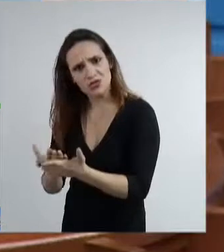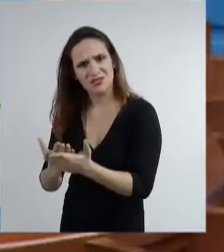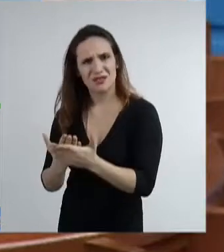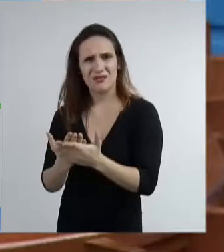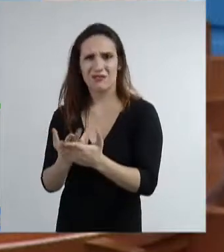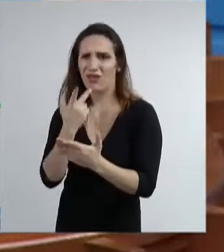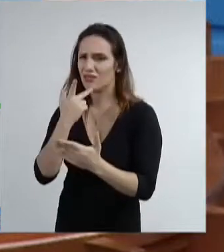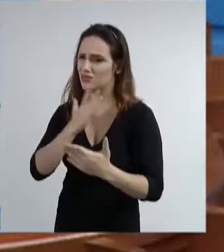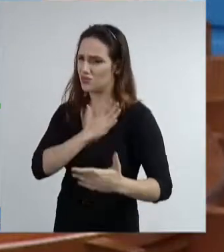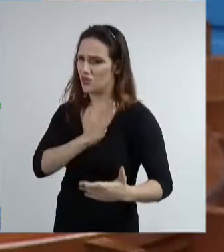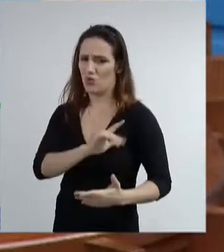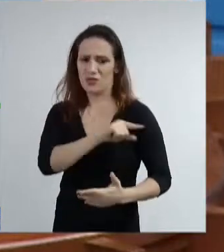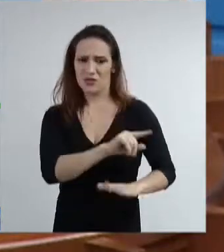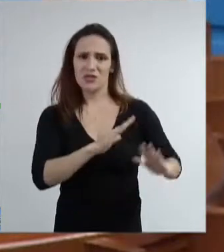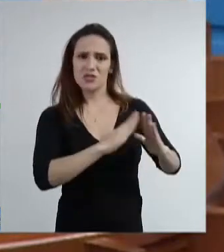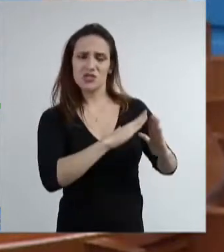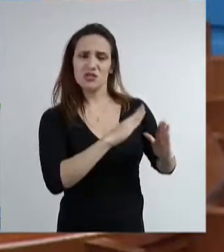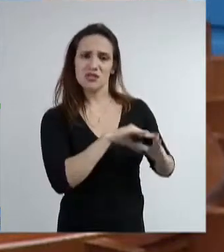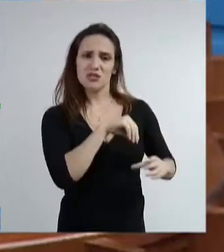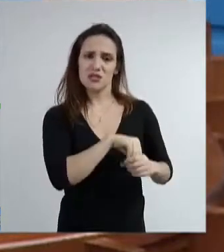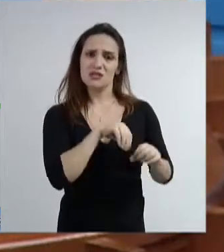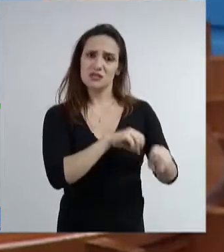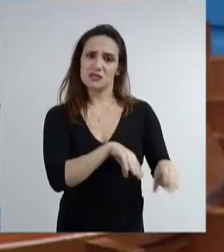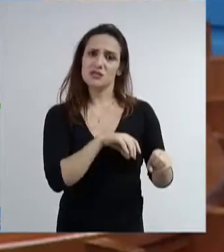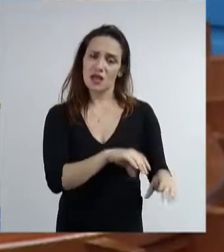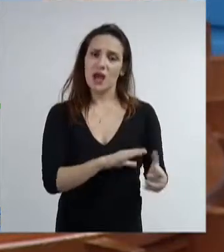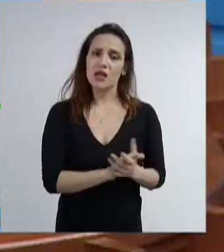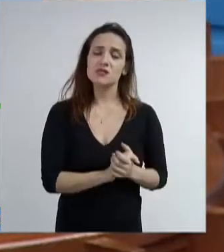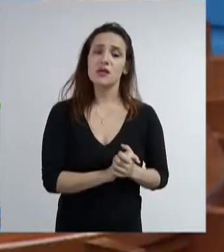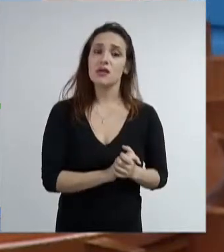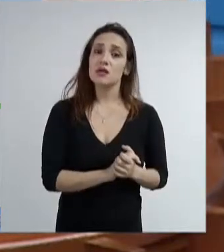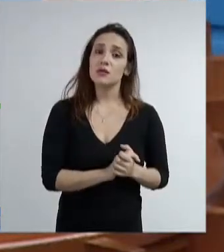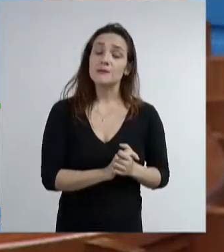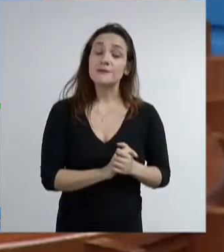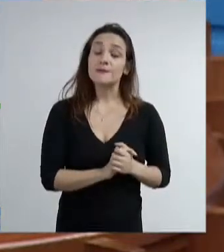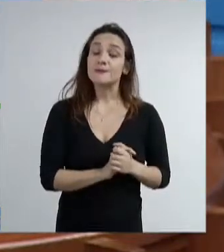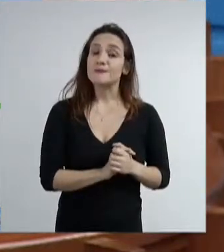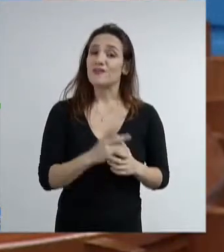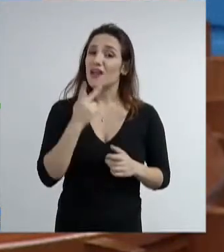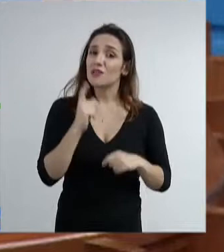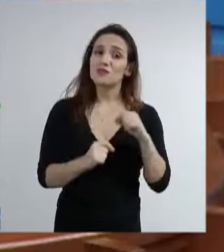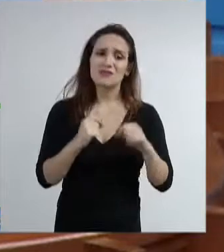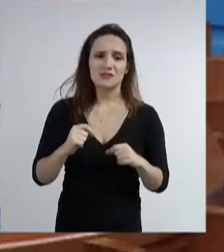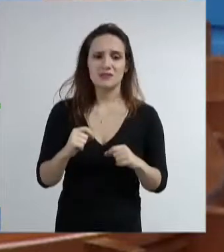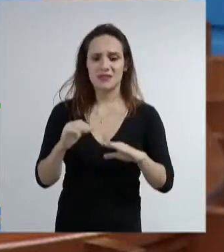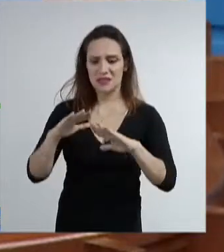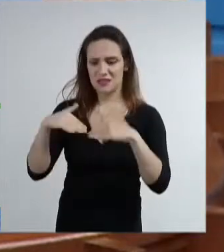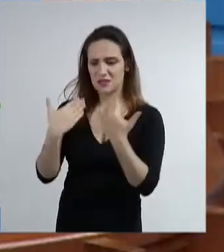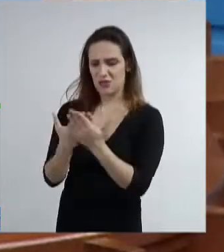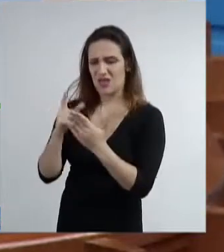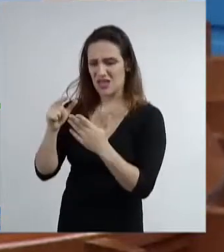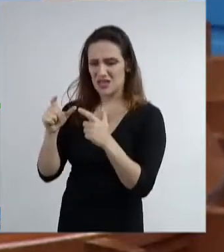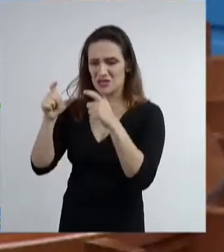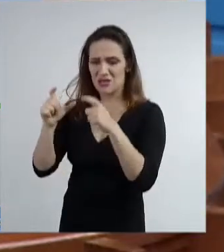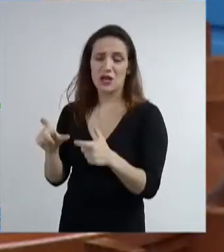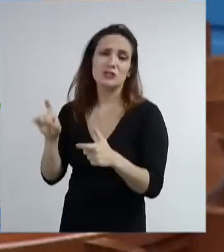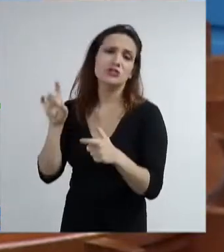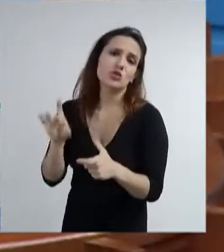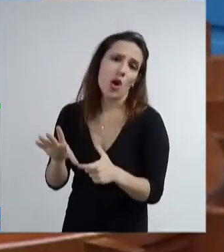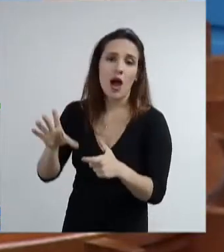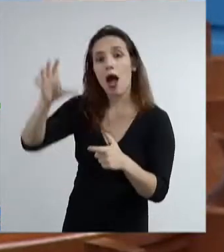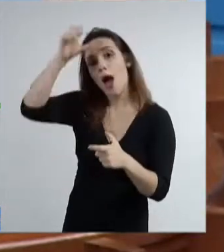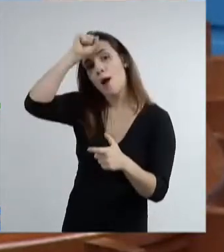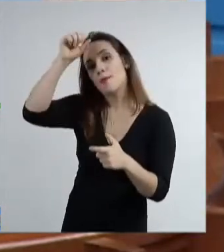casa, dizem exatamente o seguinte, que a escola não é só um local